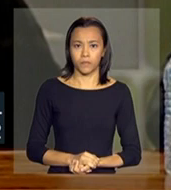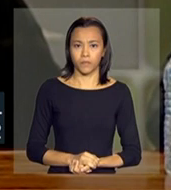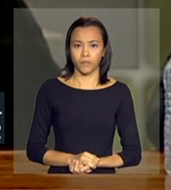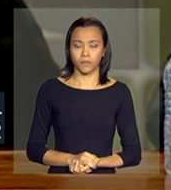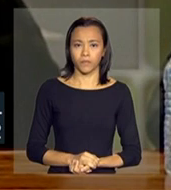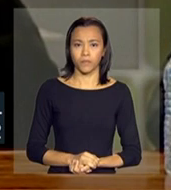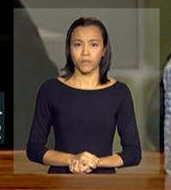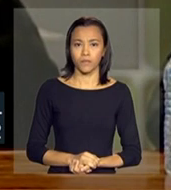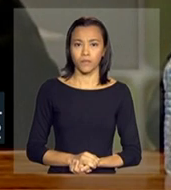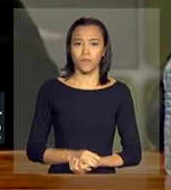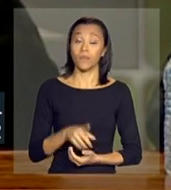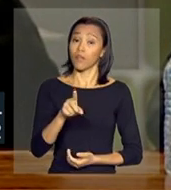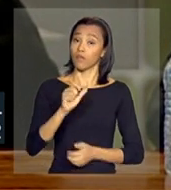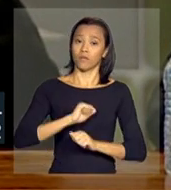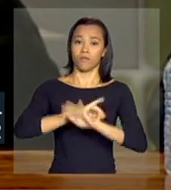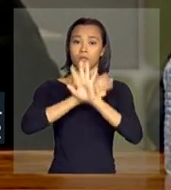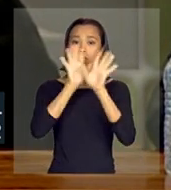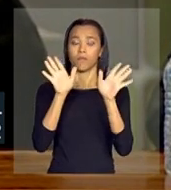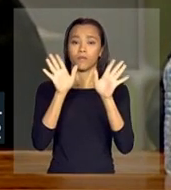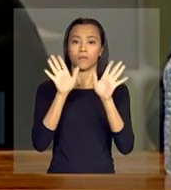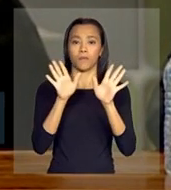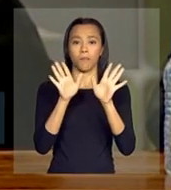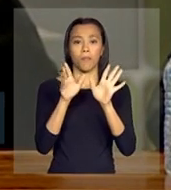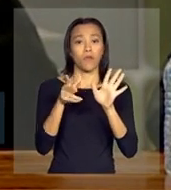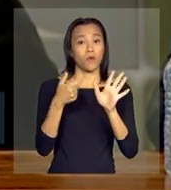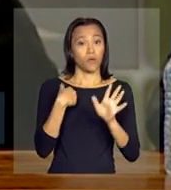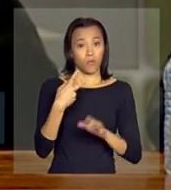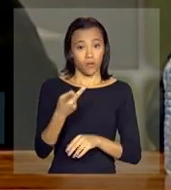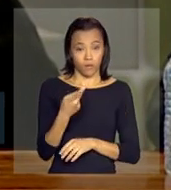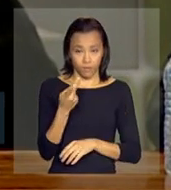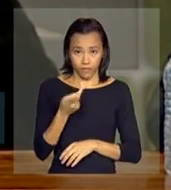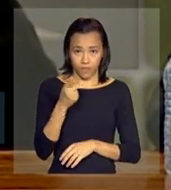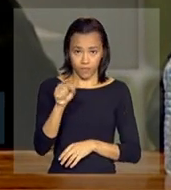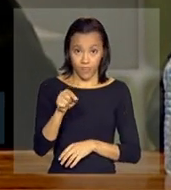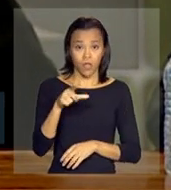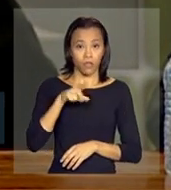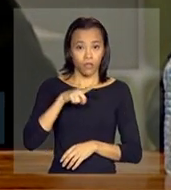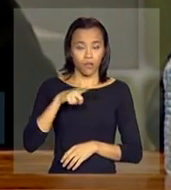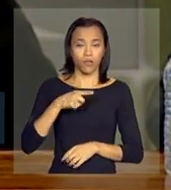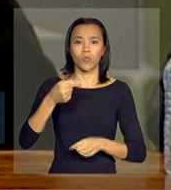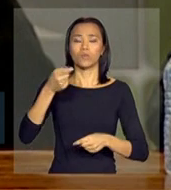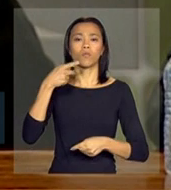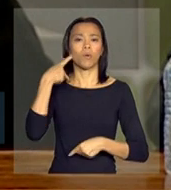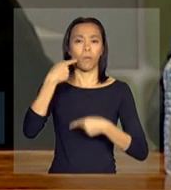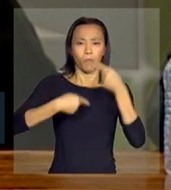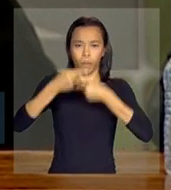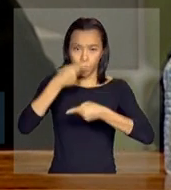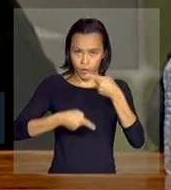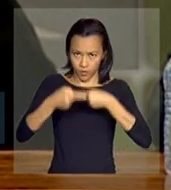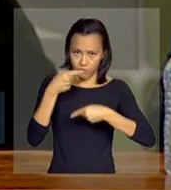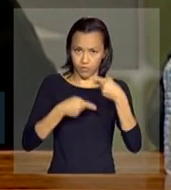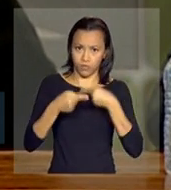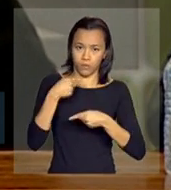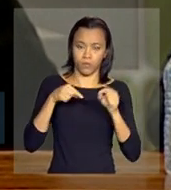Alô. Vou deixar claro. O que eu refiro é que nós temos uma política que se